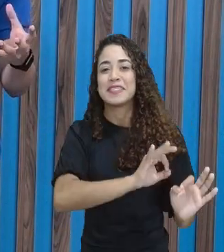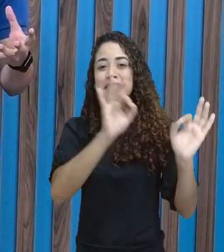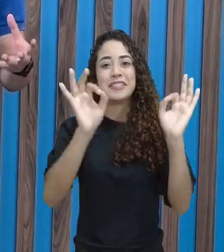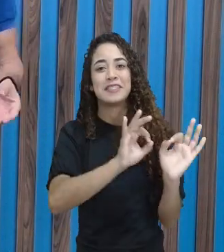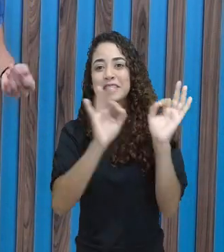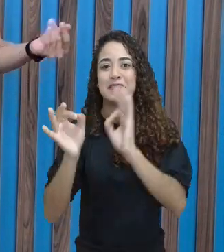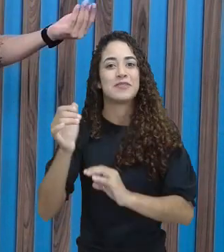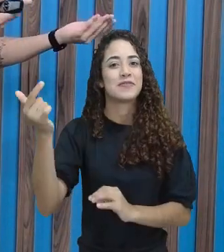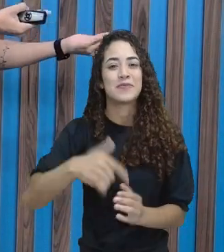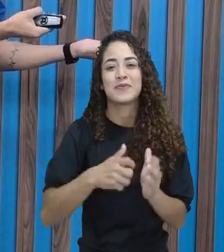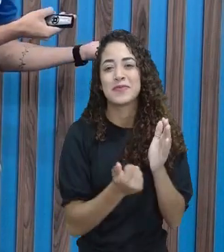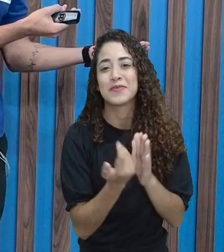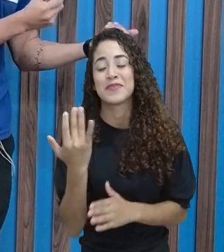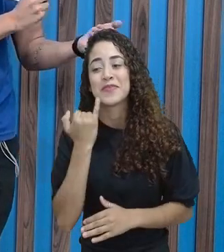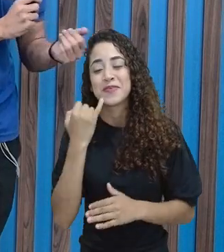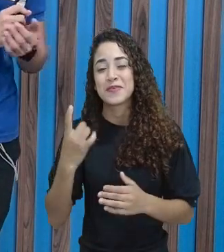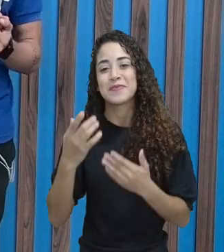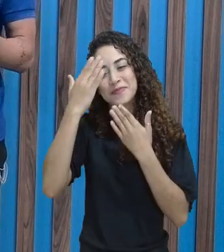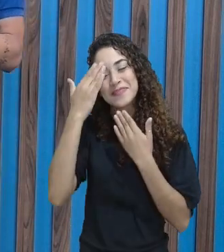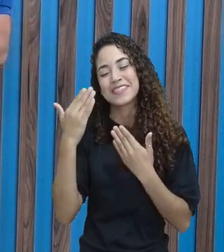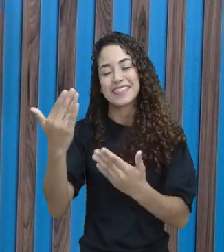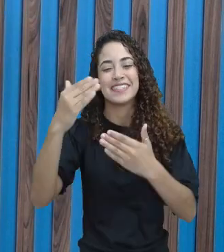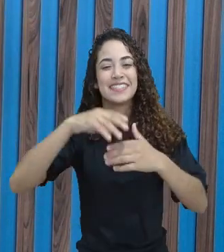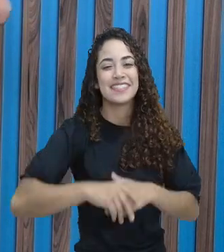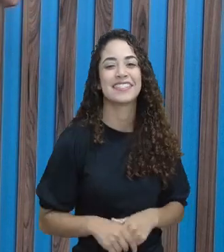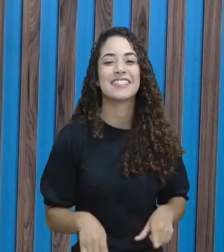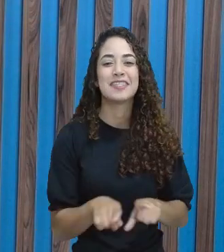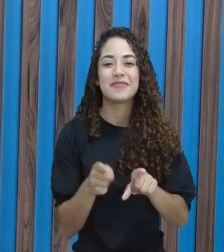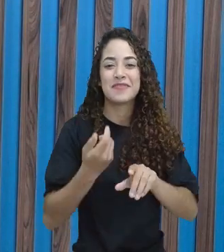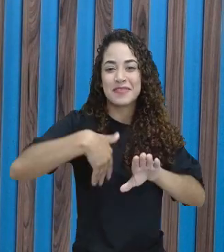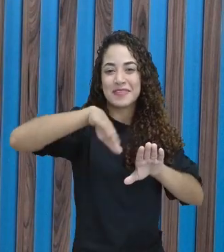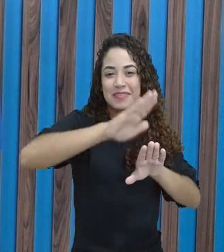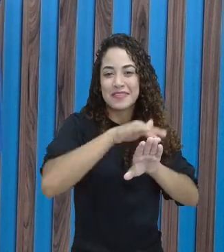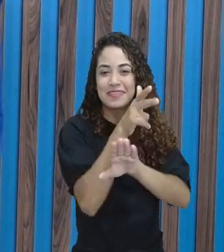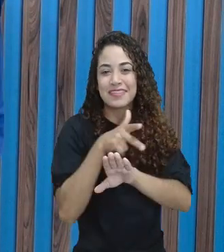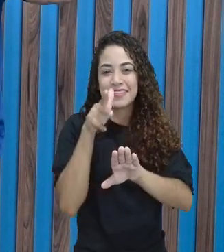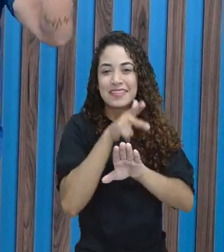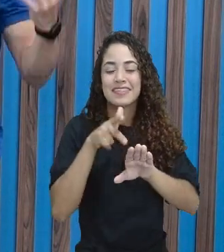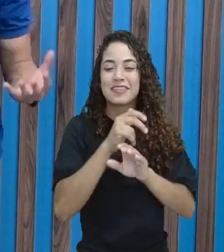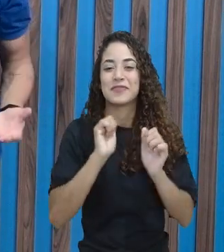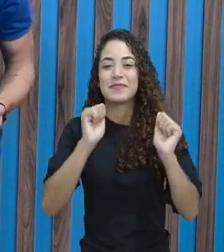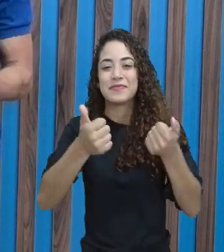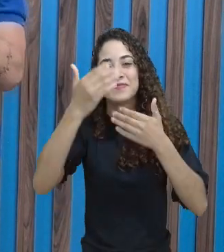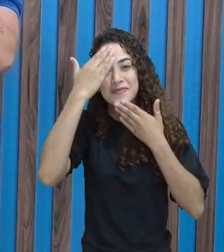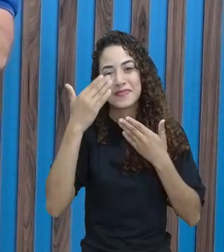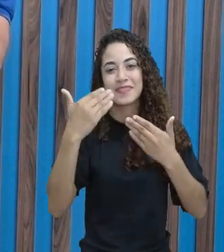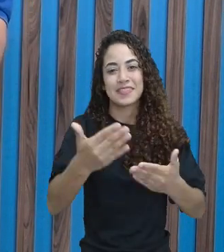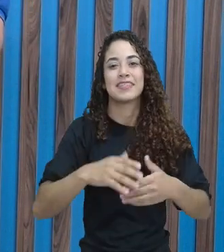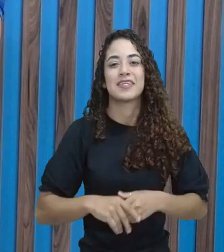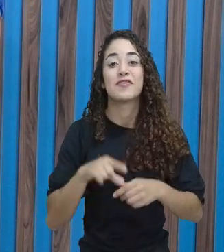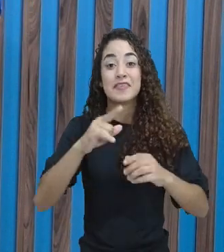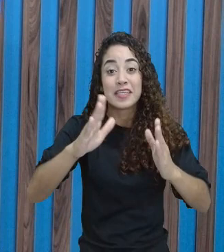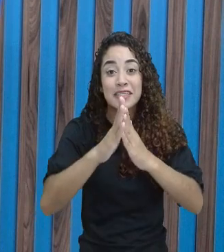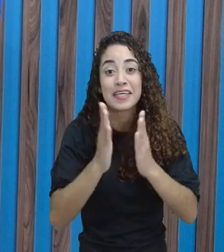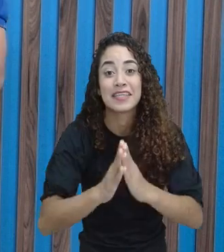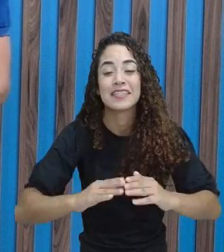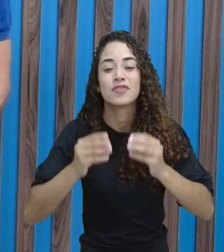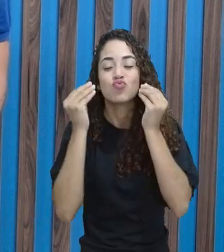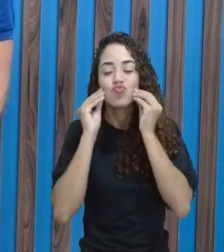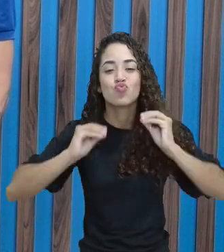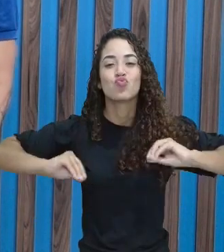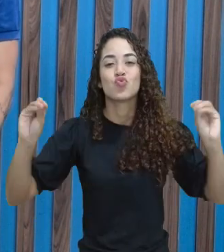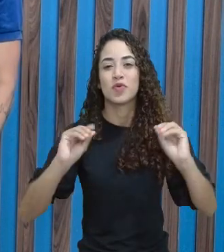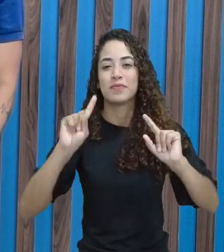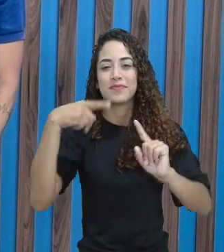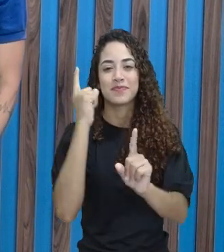todo mundo. Ingrid, mais uma vez, muito obrigado. A pessoal ali do estúdio também fazendo tudo acontecer. Meu muito obrigado. Você de casa, um cheiro